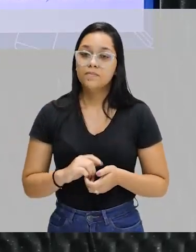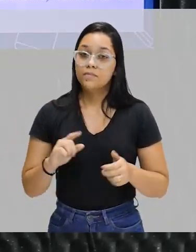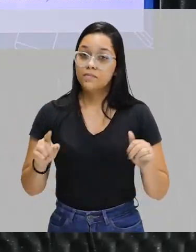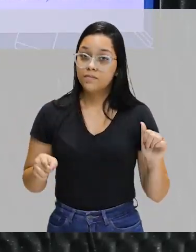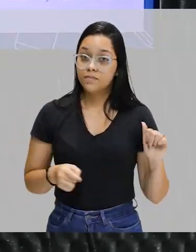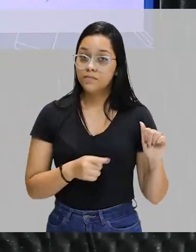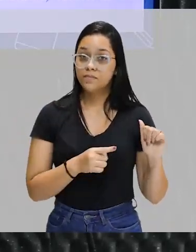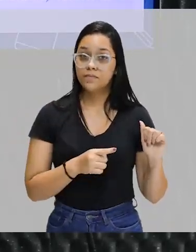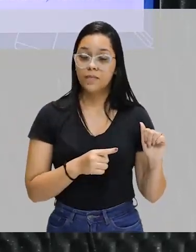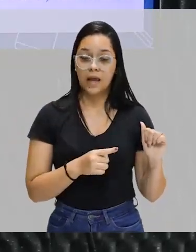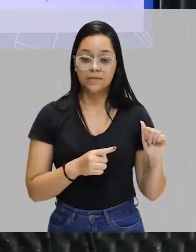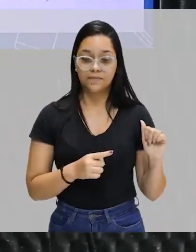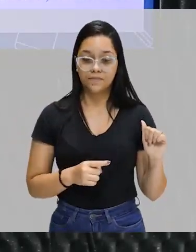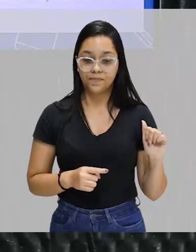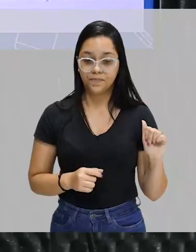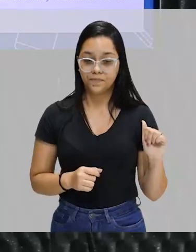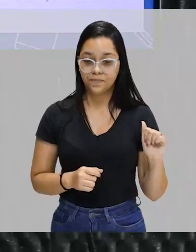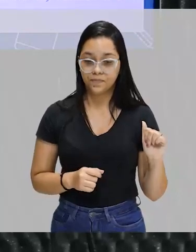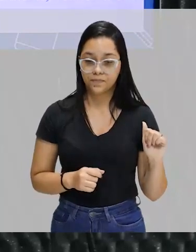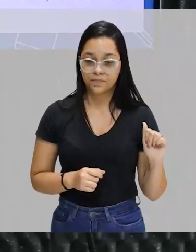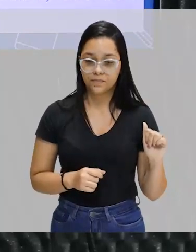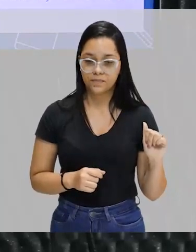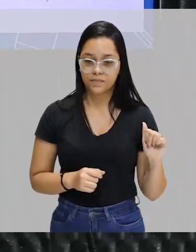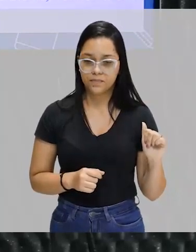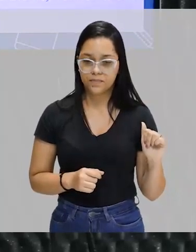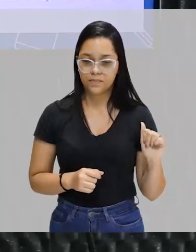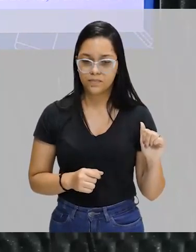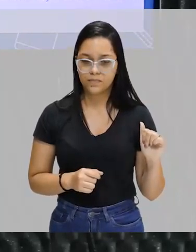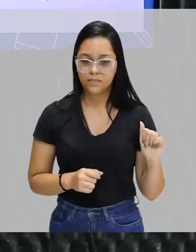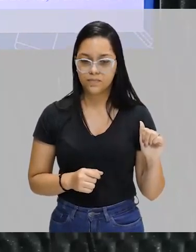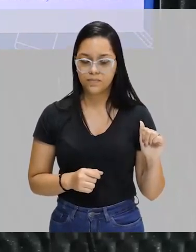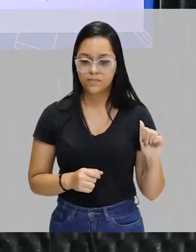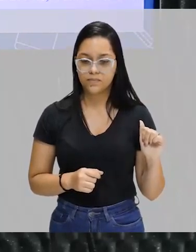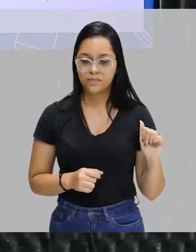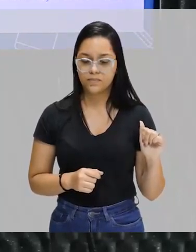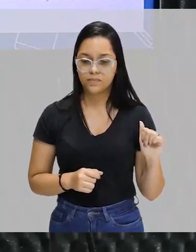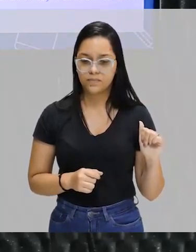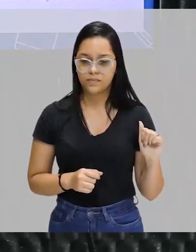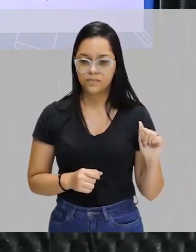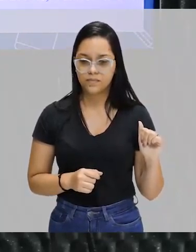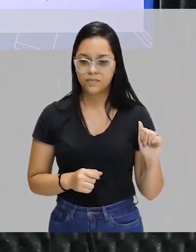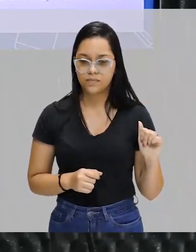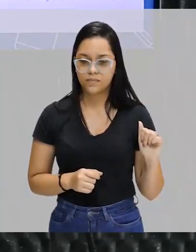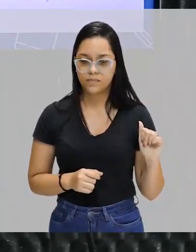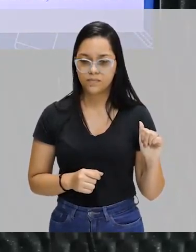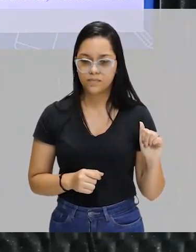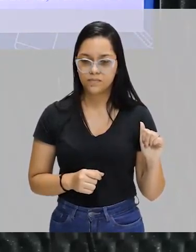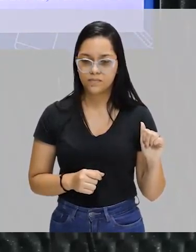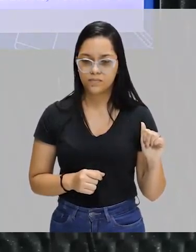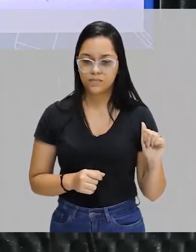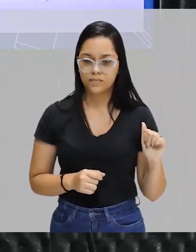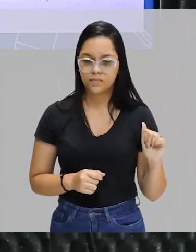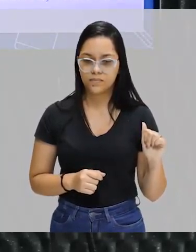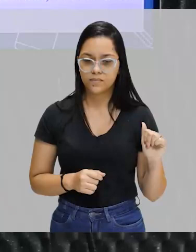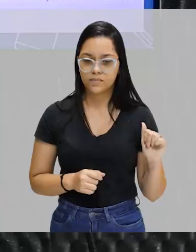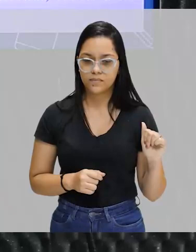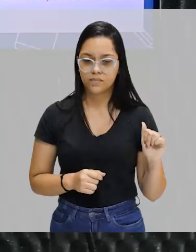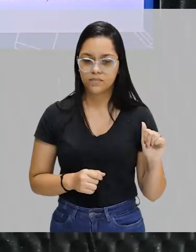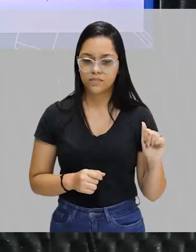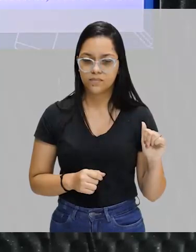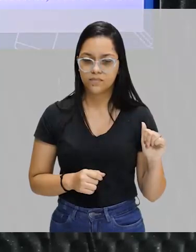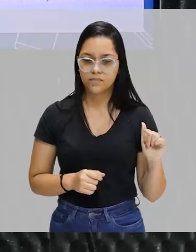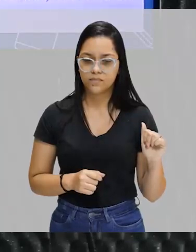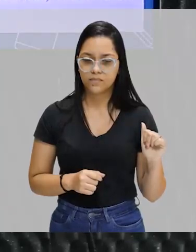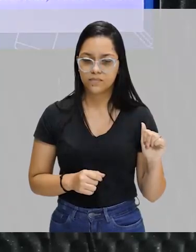opções. Dizem que a letra A são parônimas. Com isso, a personagem reclama do assento da poltrona na qual